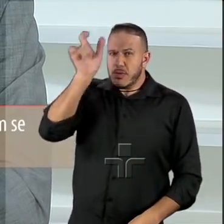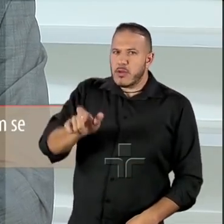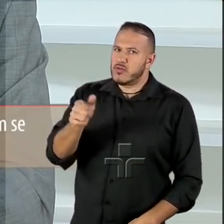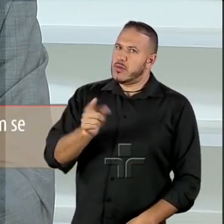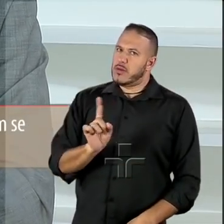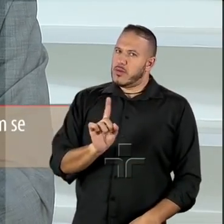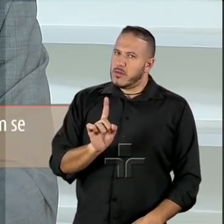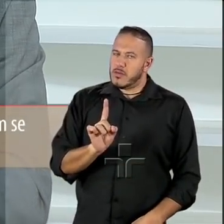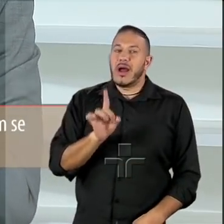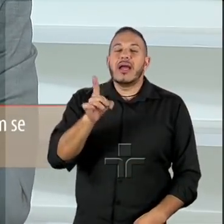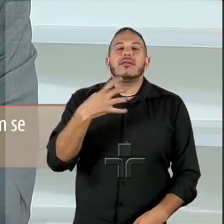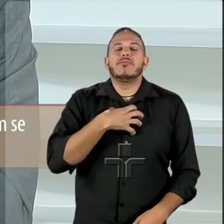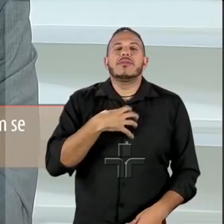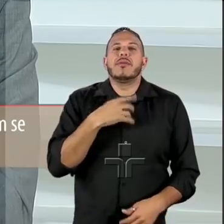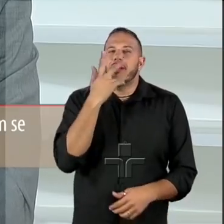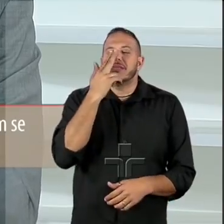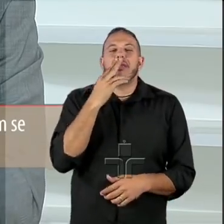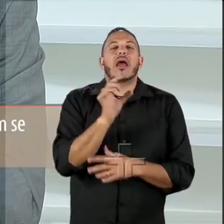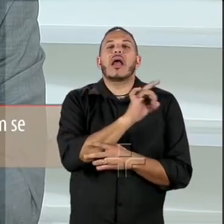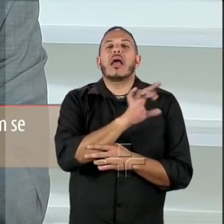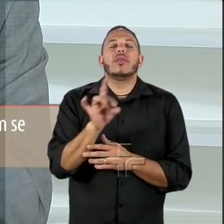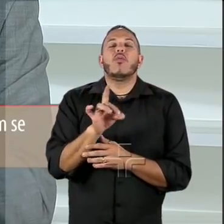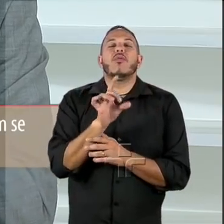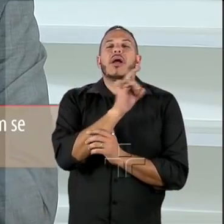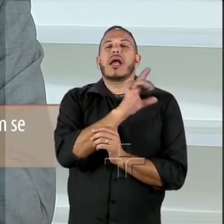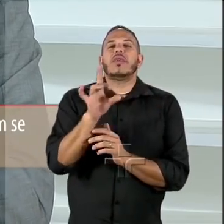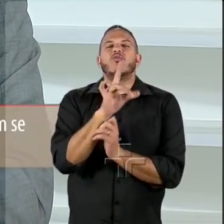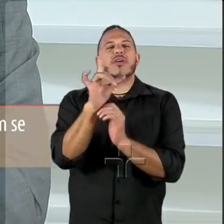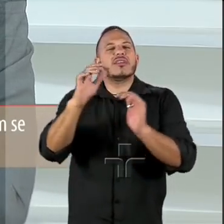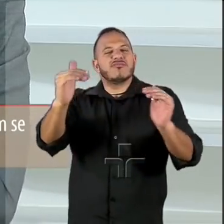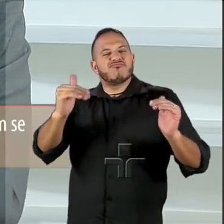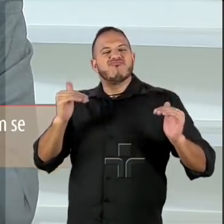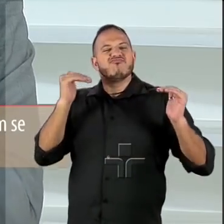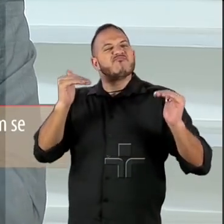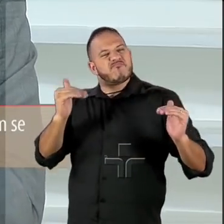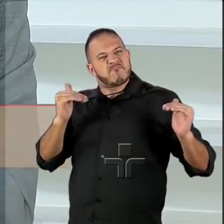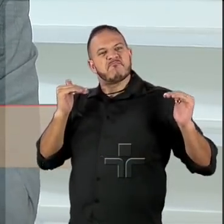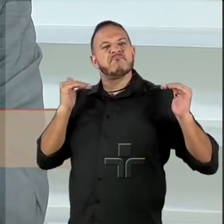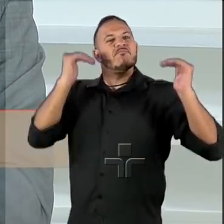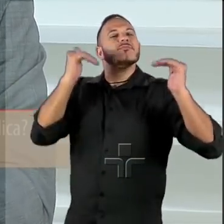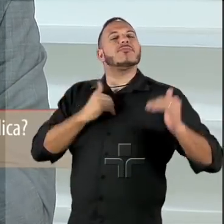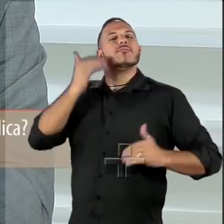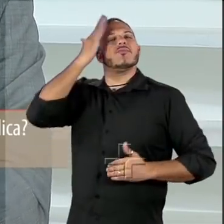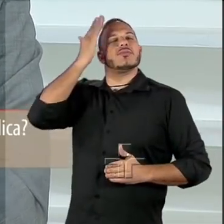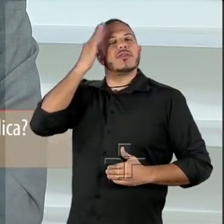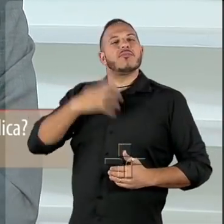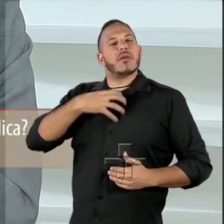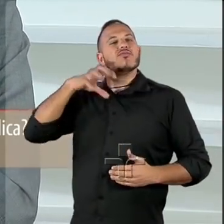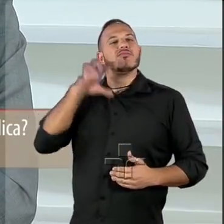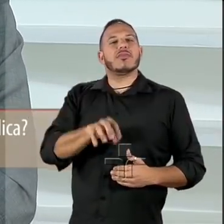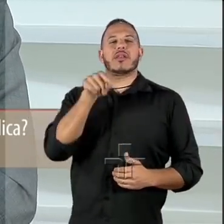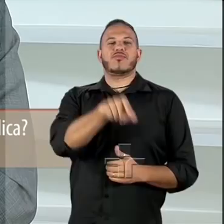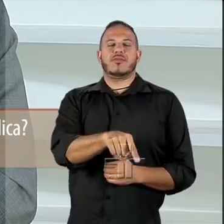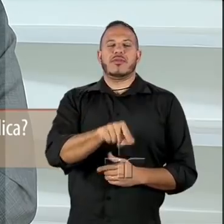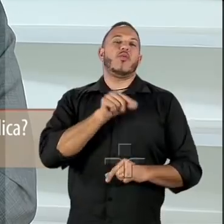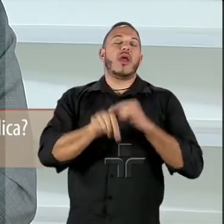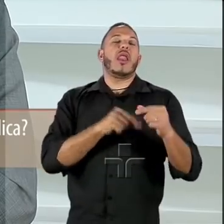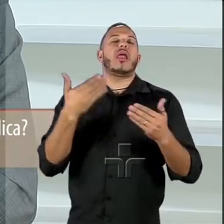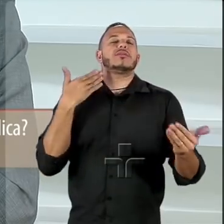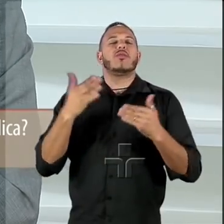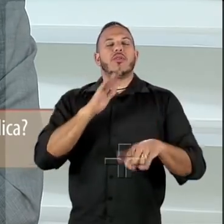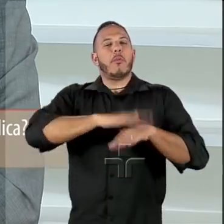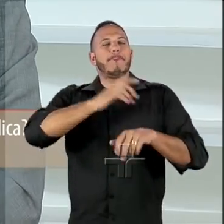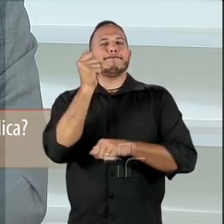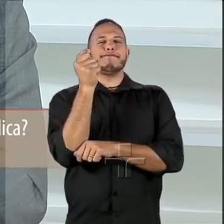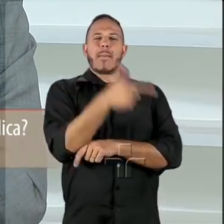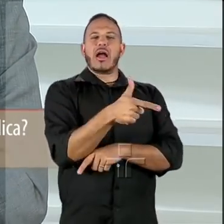que cada um quer sobrepor o seu posicionamento, o seu entendimento naquele caso em relação a um outro